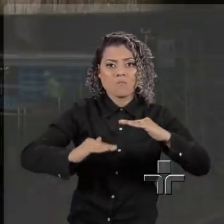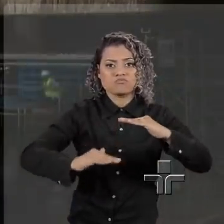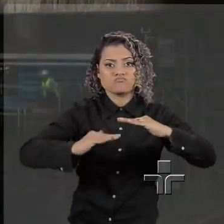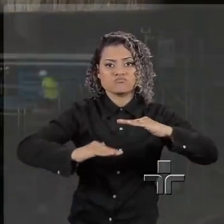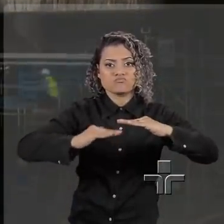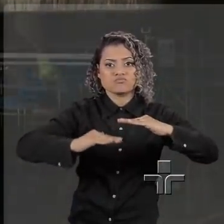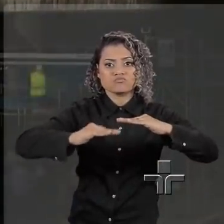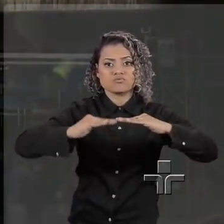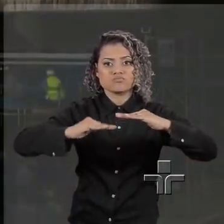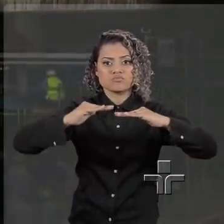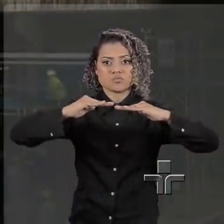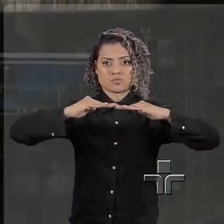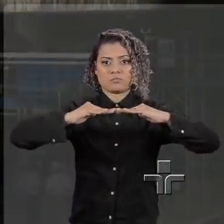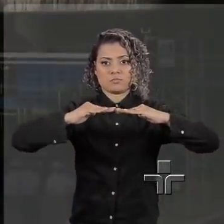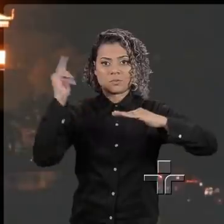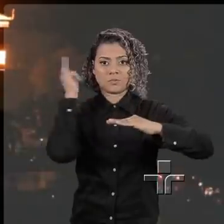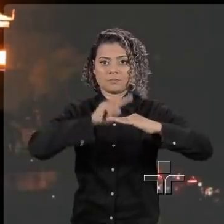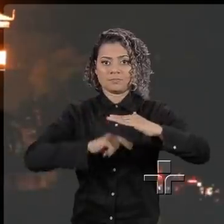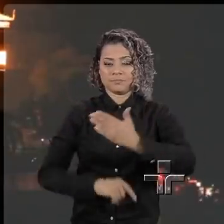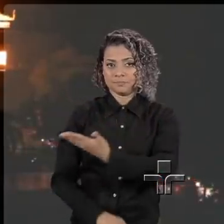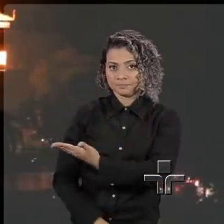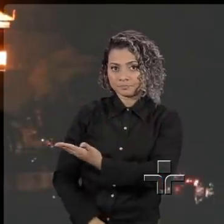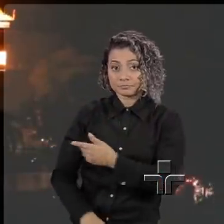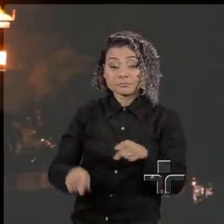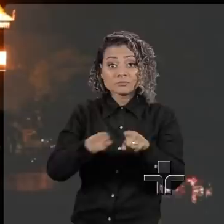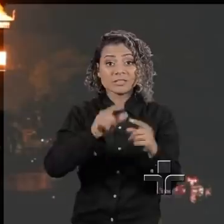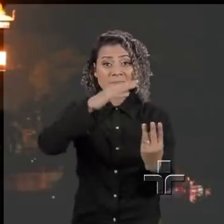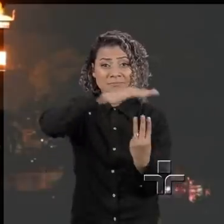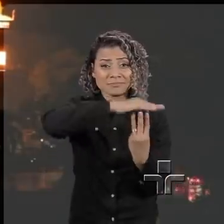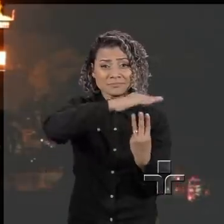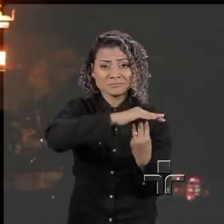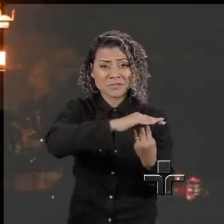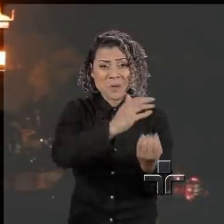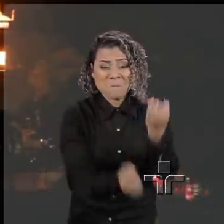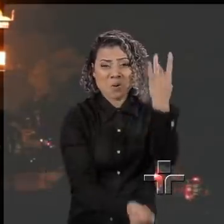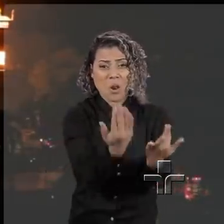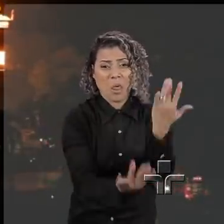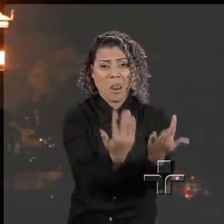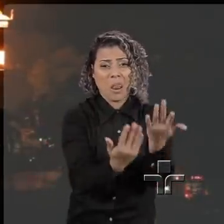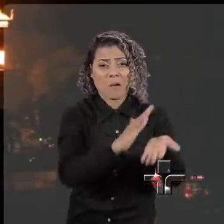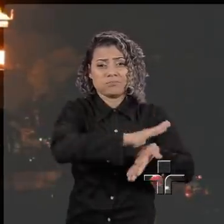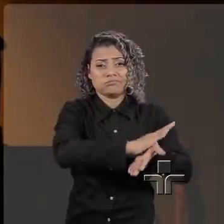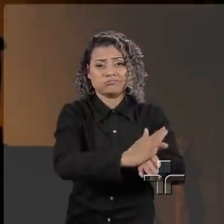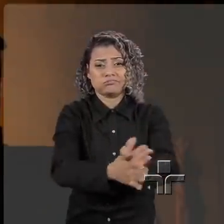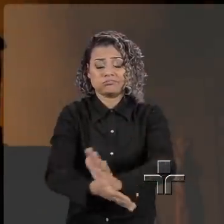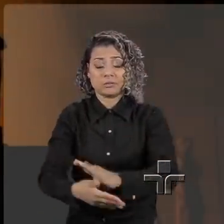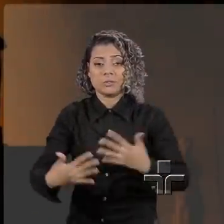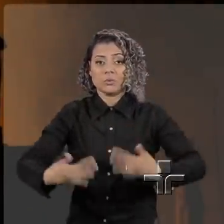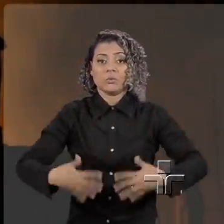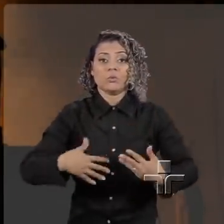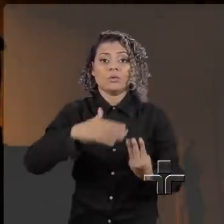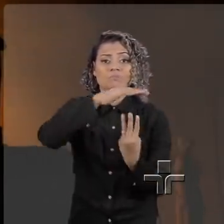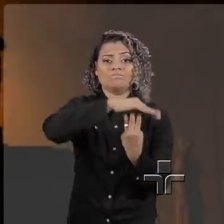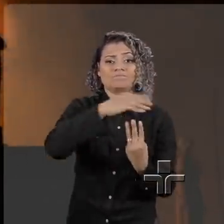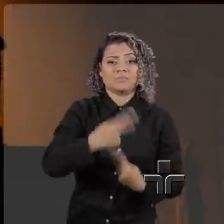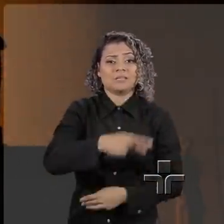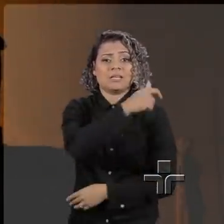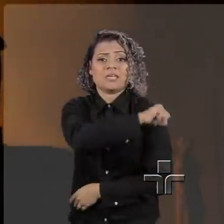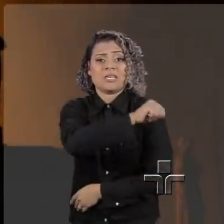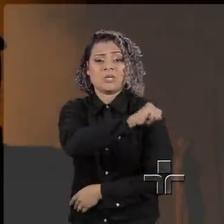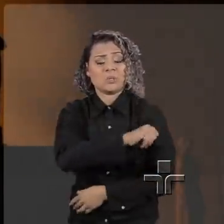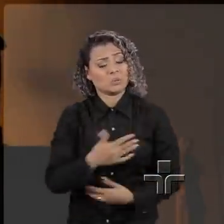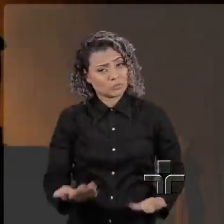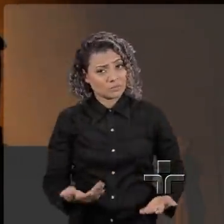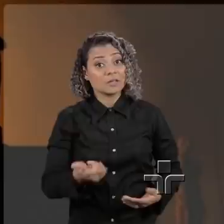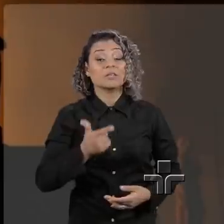concreto e aço. Uma parte da história do Brasil se perdeu em meio a chamas. O Museu Nacional, no Rio de Janeiro,